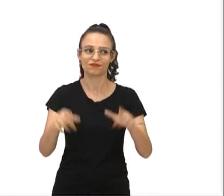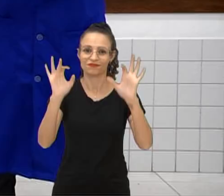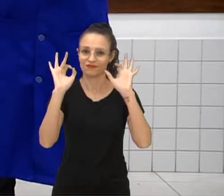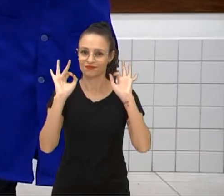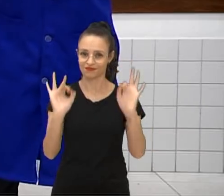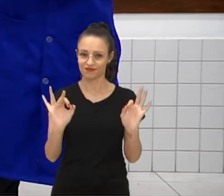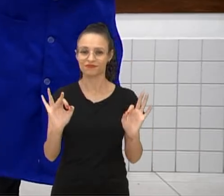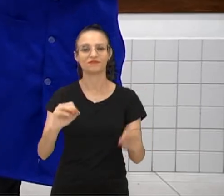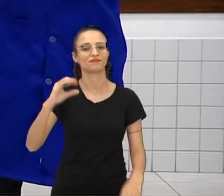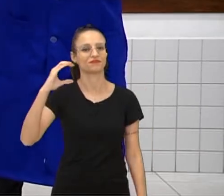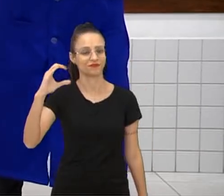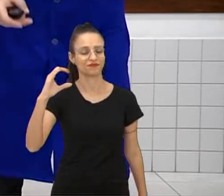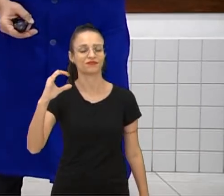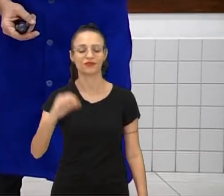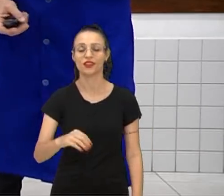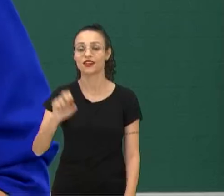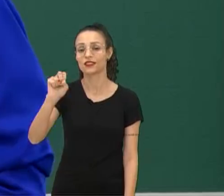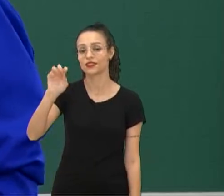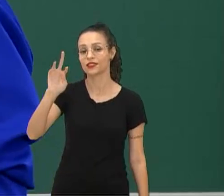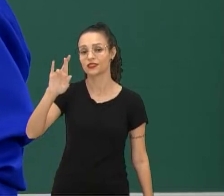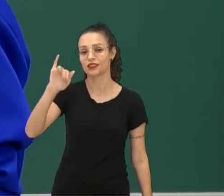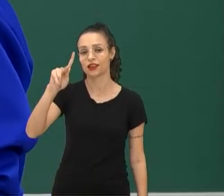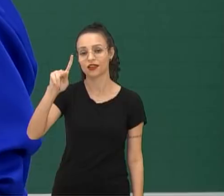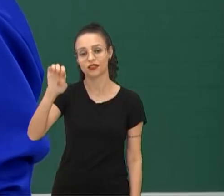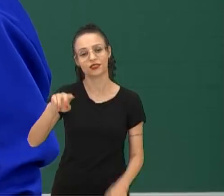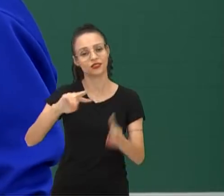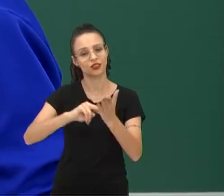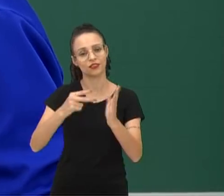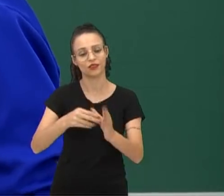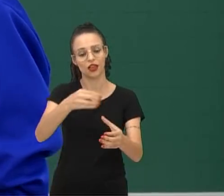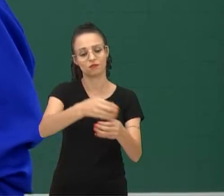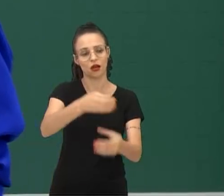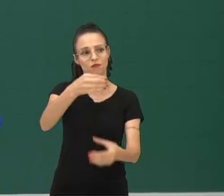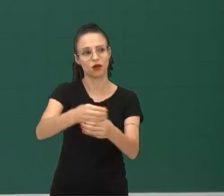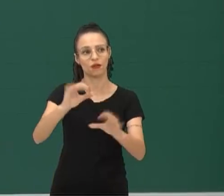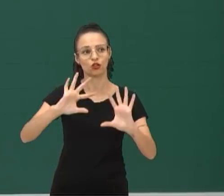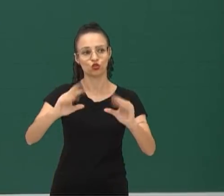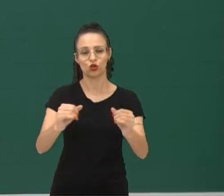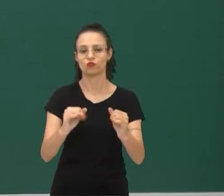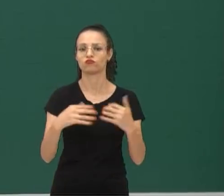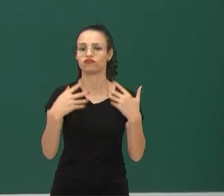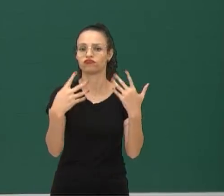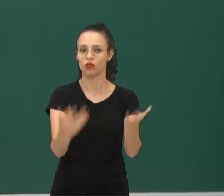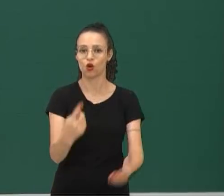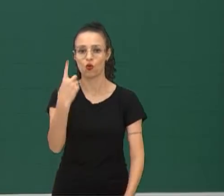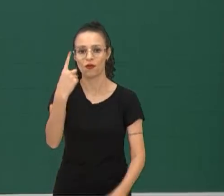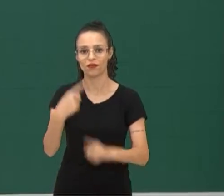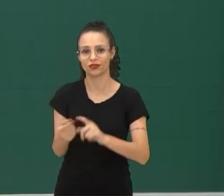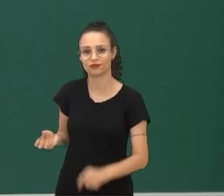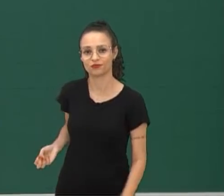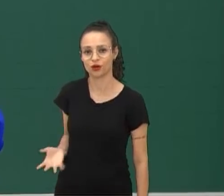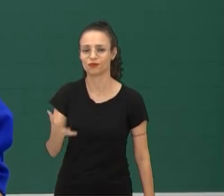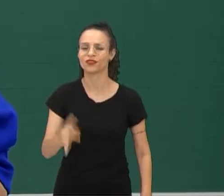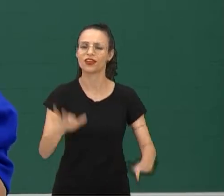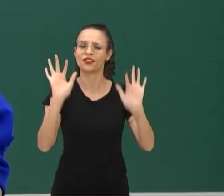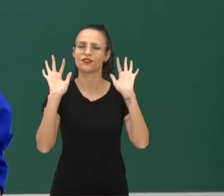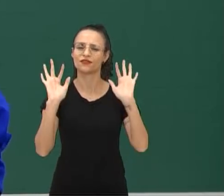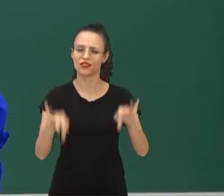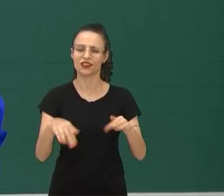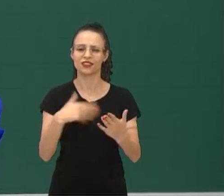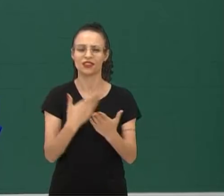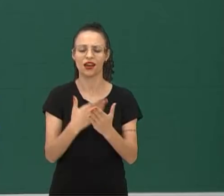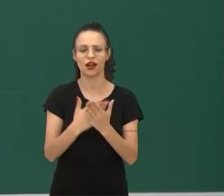acertaram. Letra C, strike, derrubar todos os pinos em um lançamento. Estamos chegando no fim, vamos dar